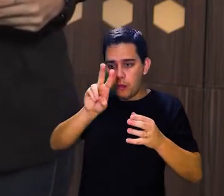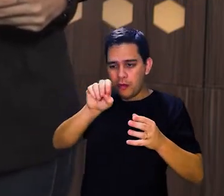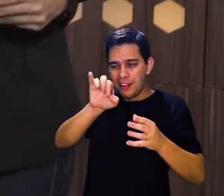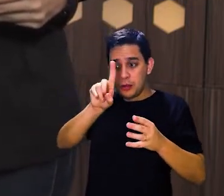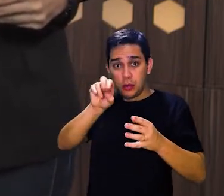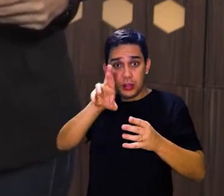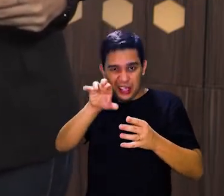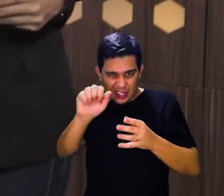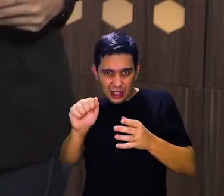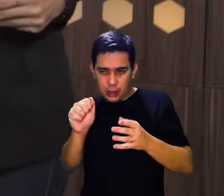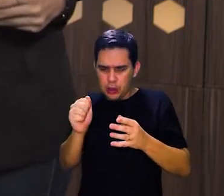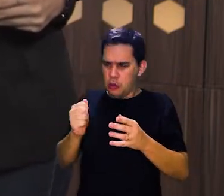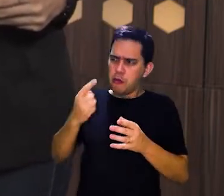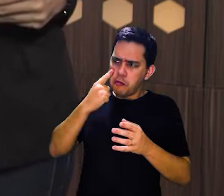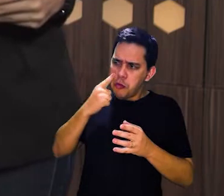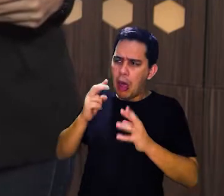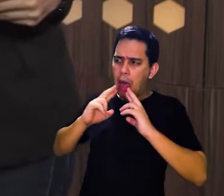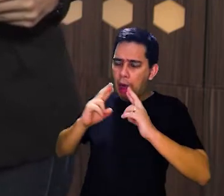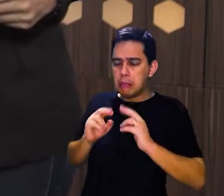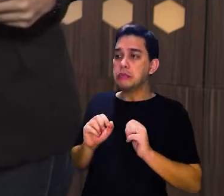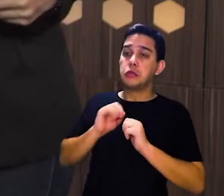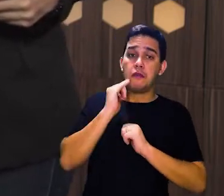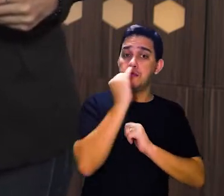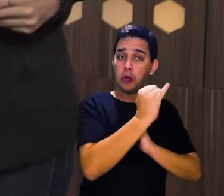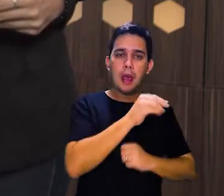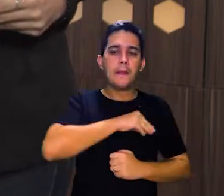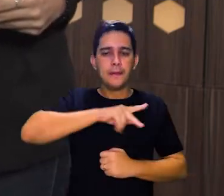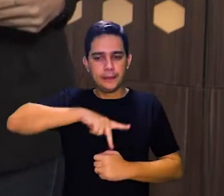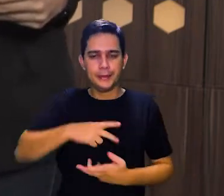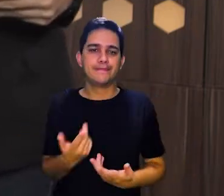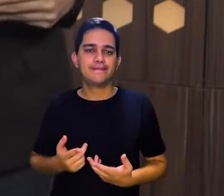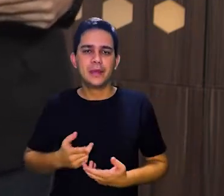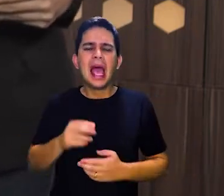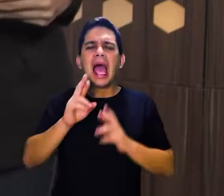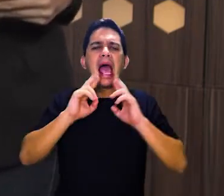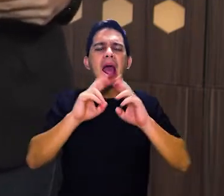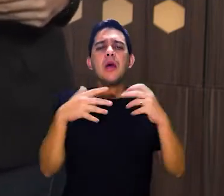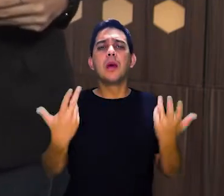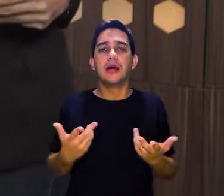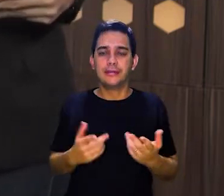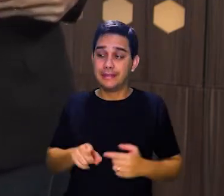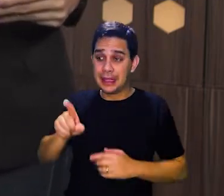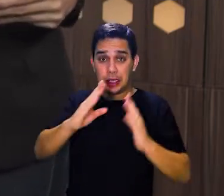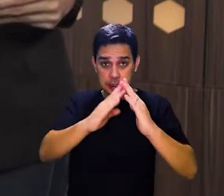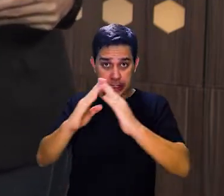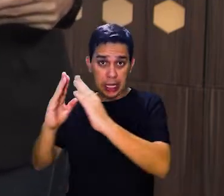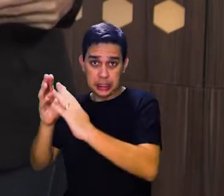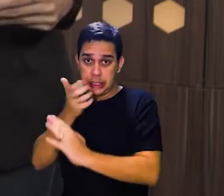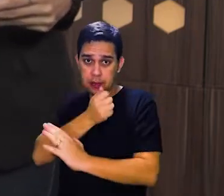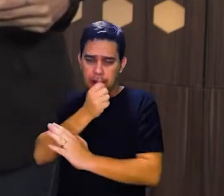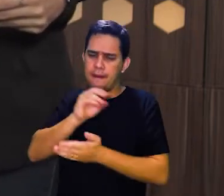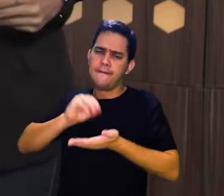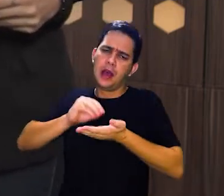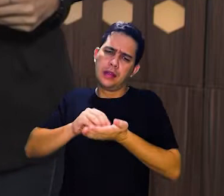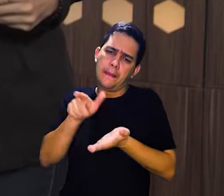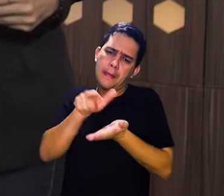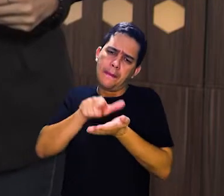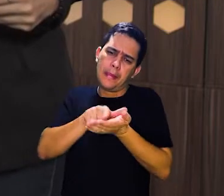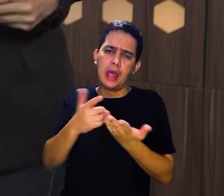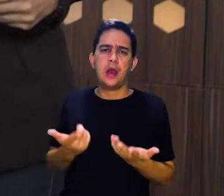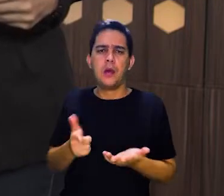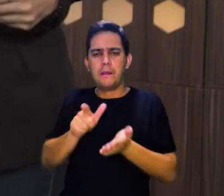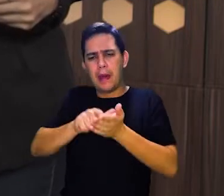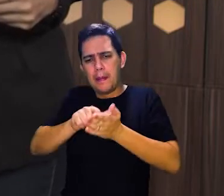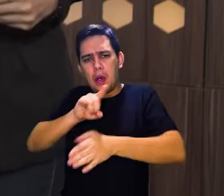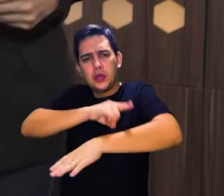desses postos, a falta de materiais básicos como papel higiênico e sabonete, além da dificuldade na obtenção do troco mediante